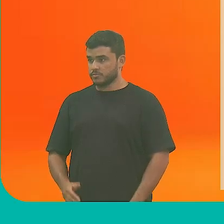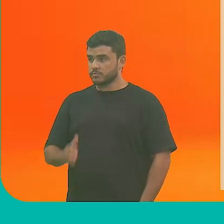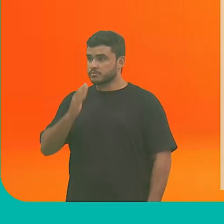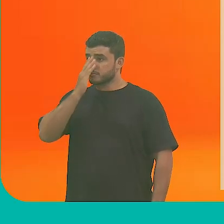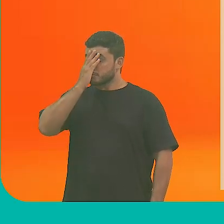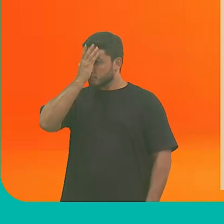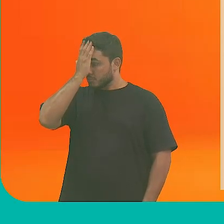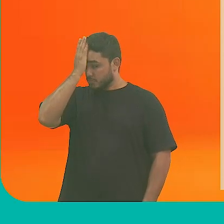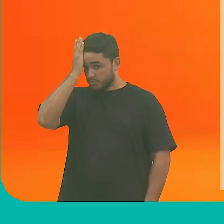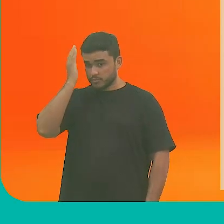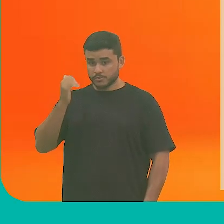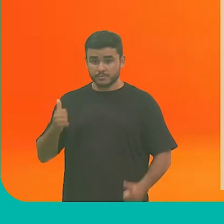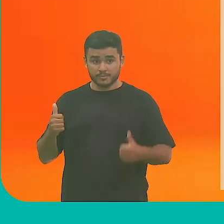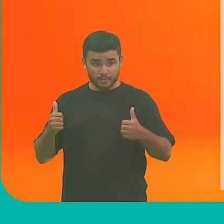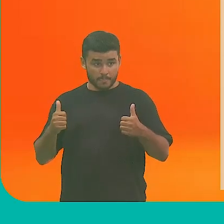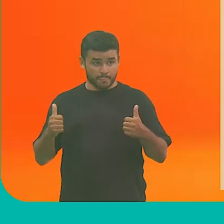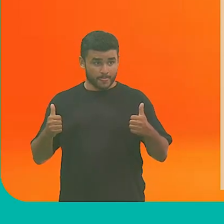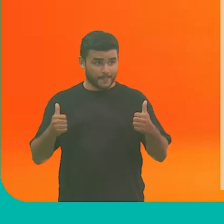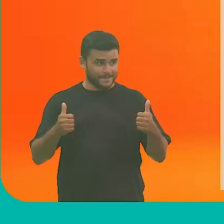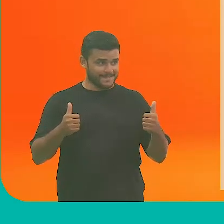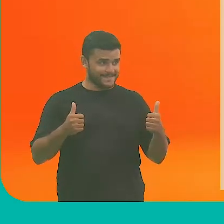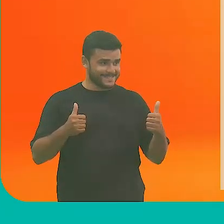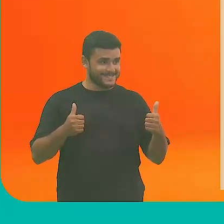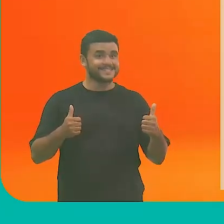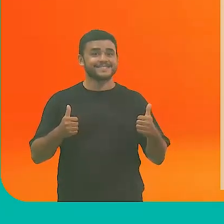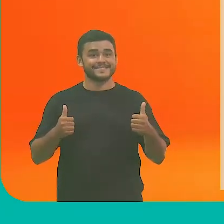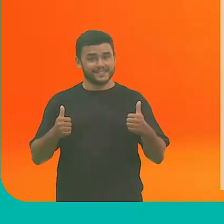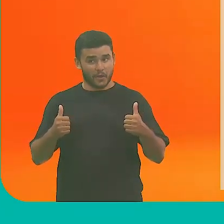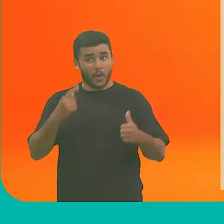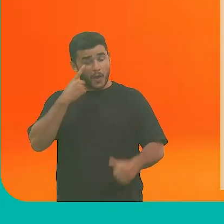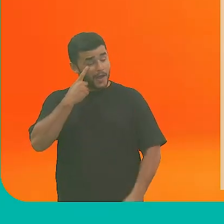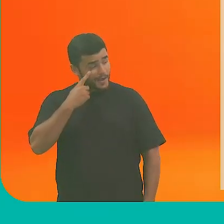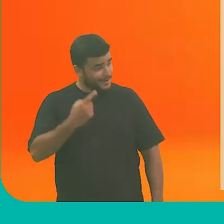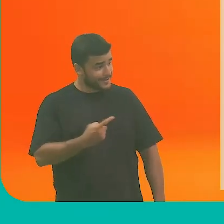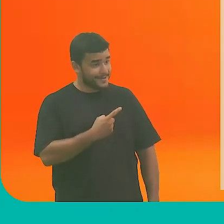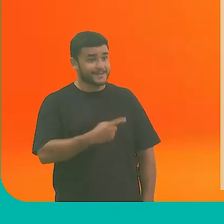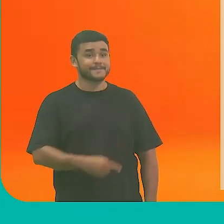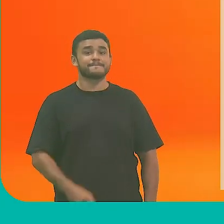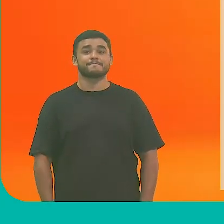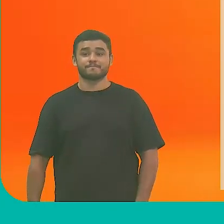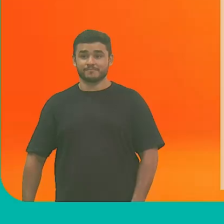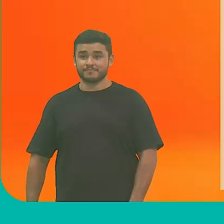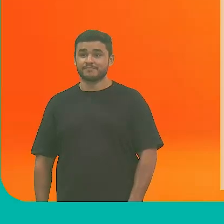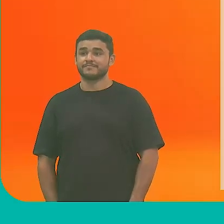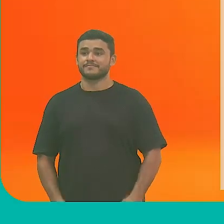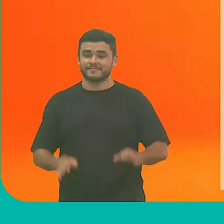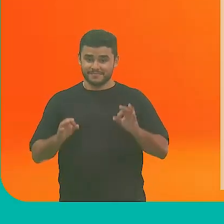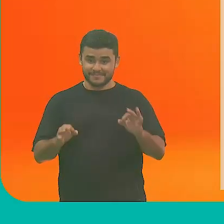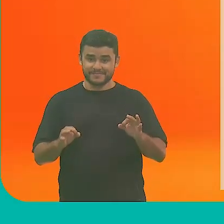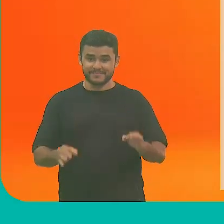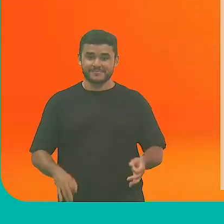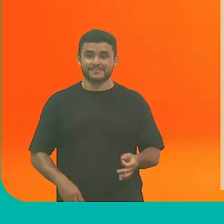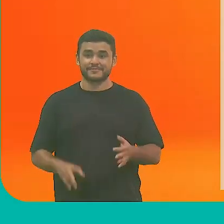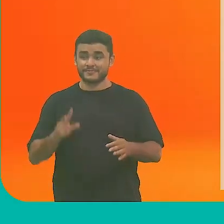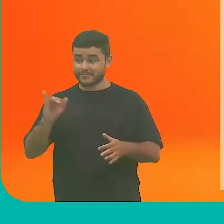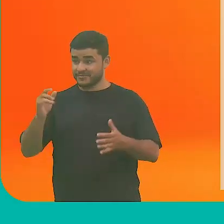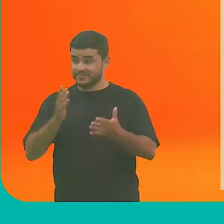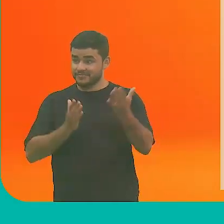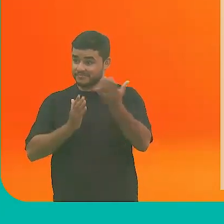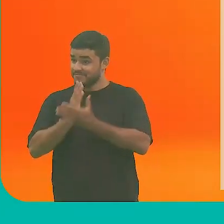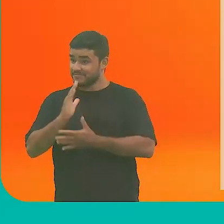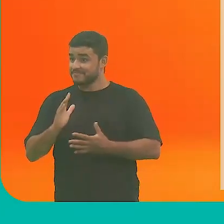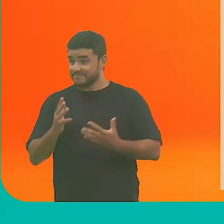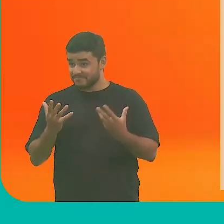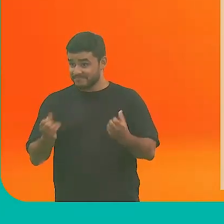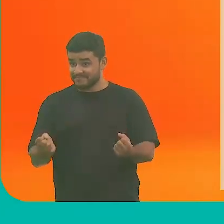terão. Receba, né? Igual aquele meninozinho, receba. Quando a gente fala alguma coisa, diz assim, eu recebo. É? Então,